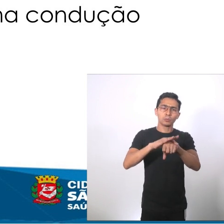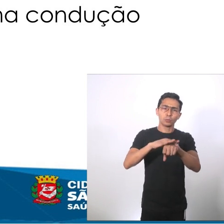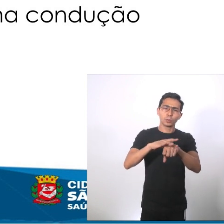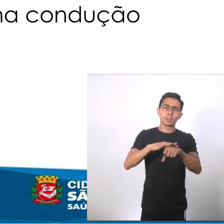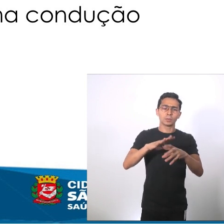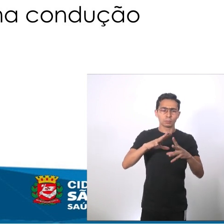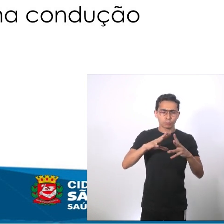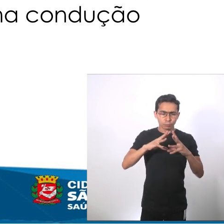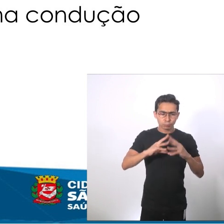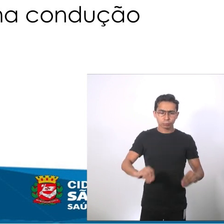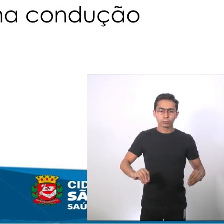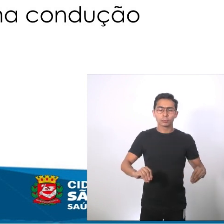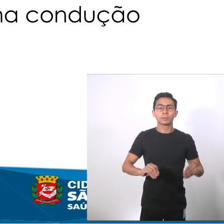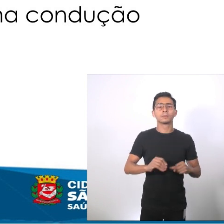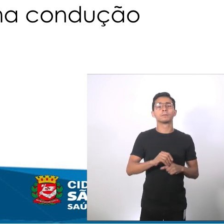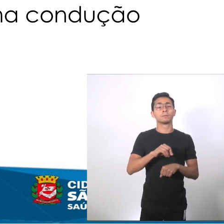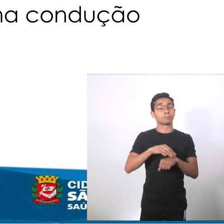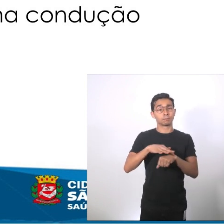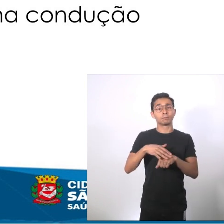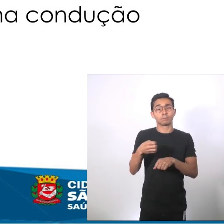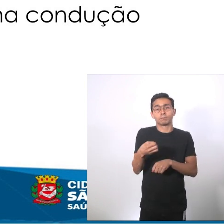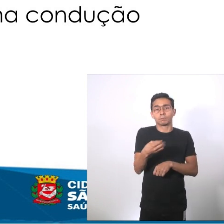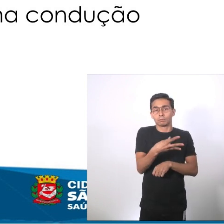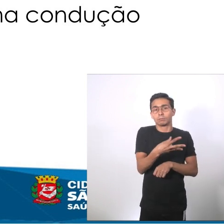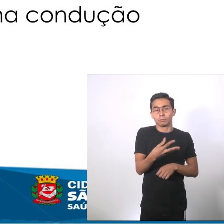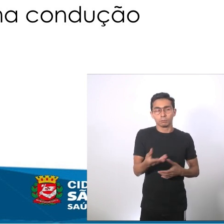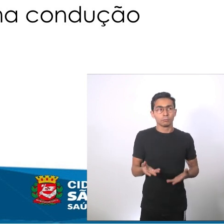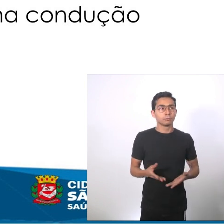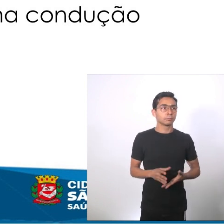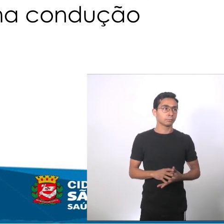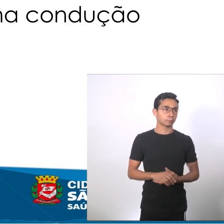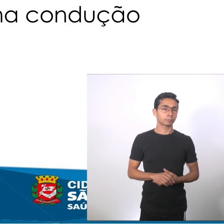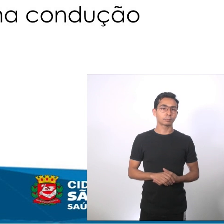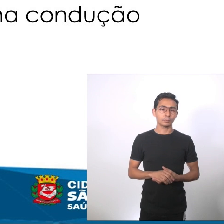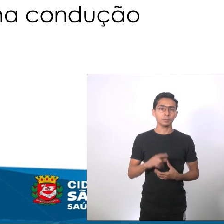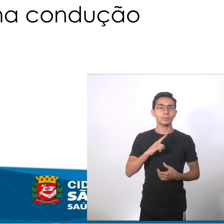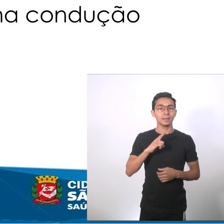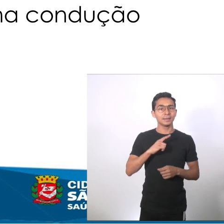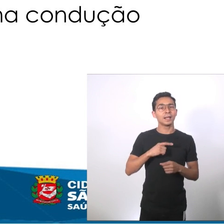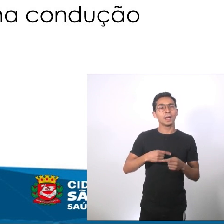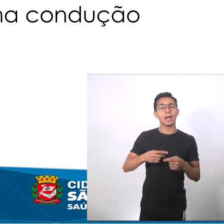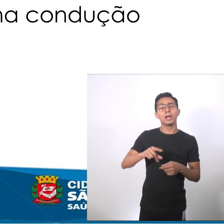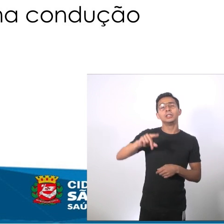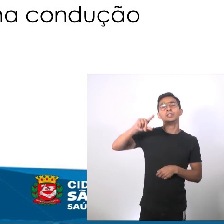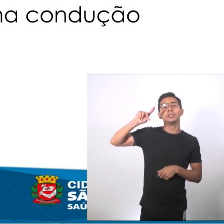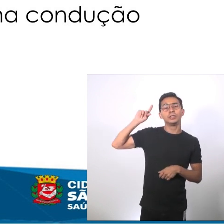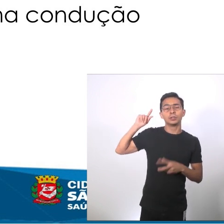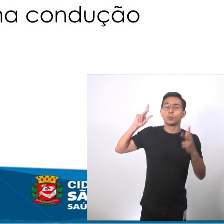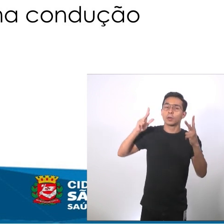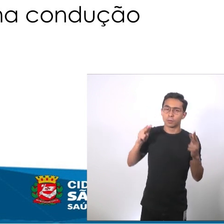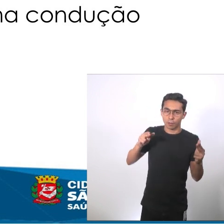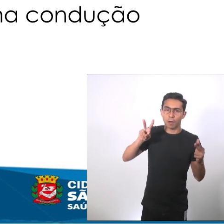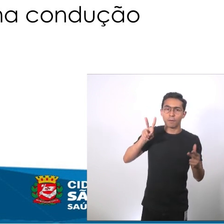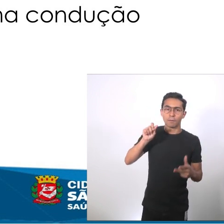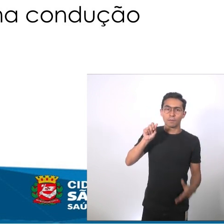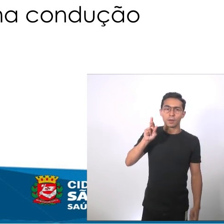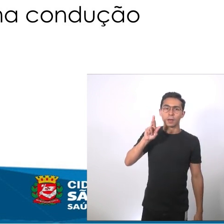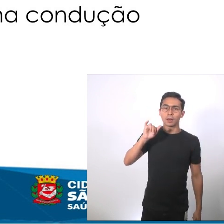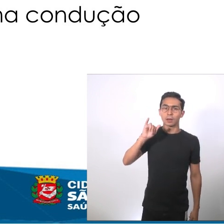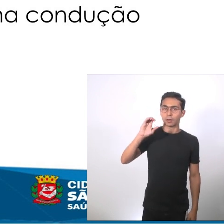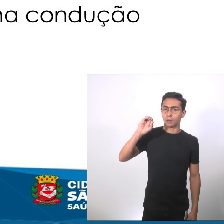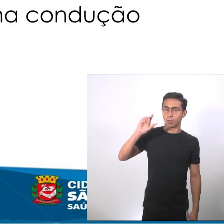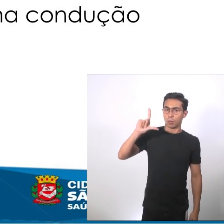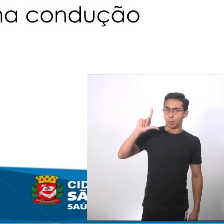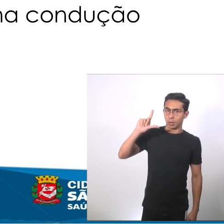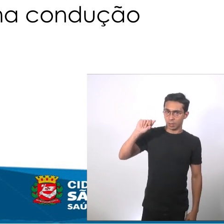uma doença nova, que a gente tem um parente antigo, né, que é a varíola humana, mas é uma